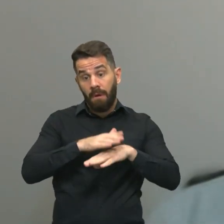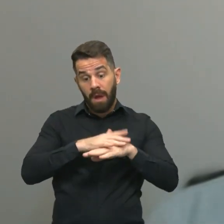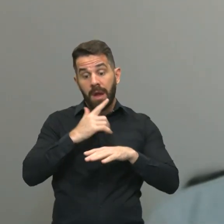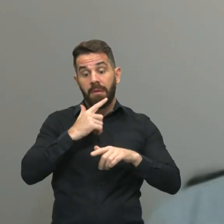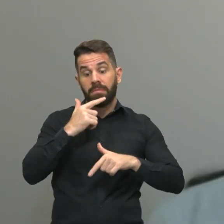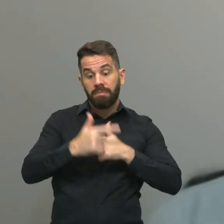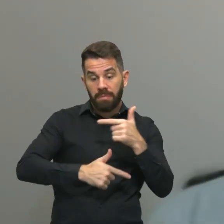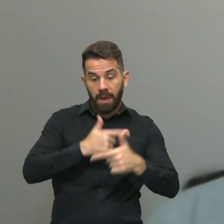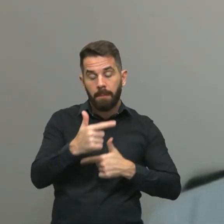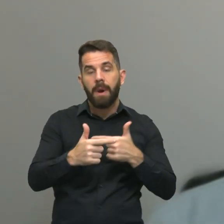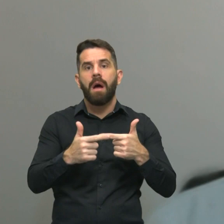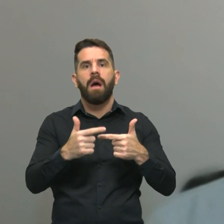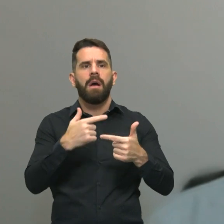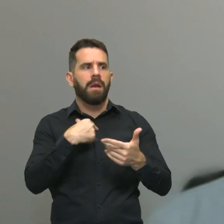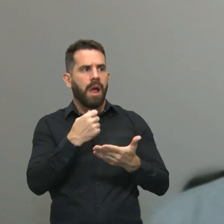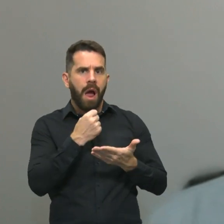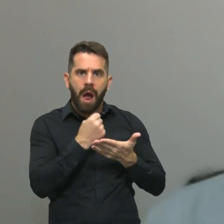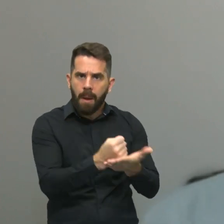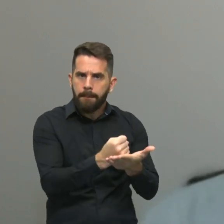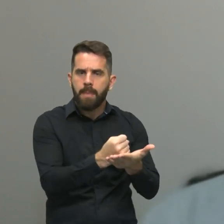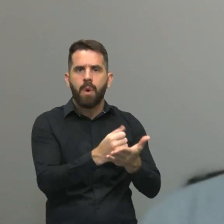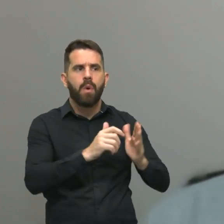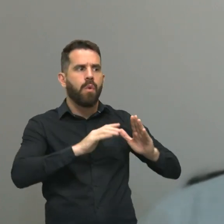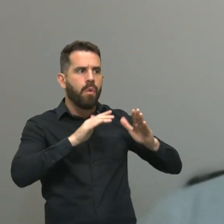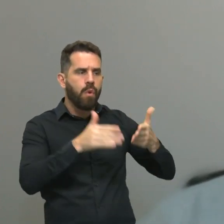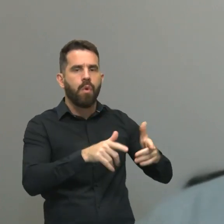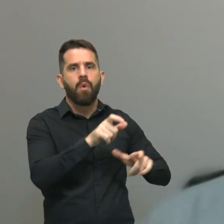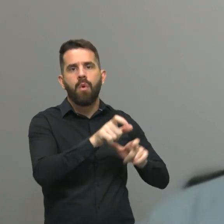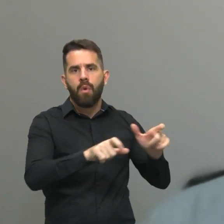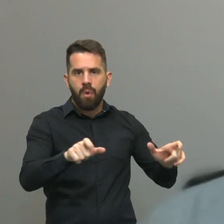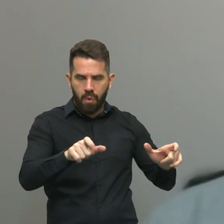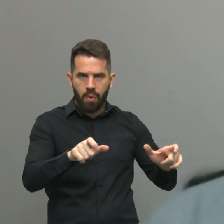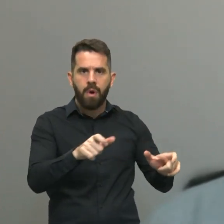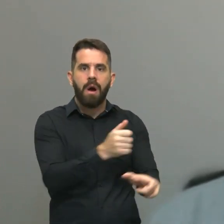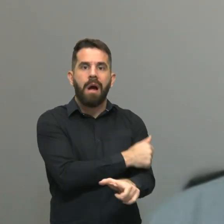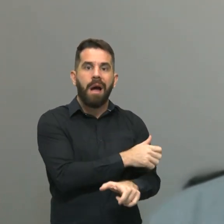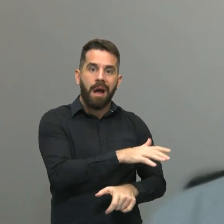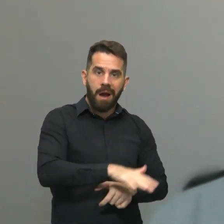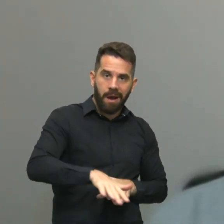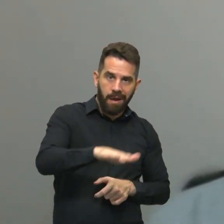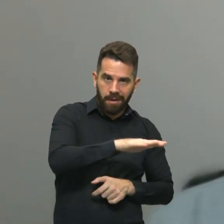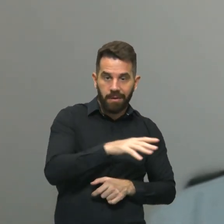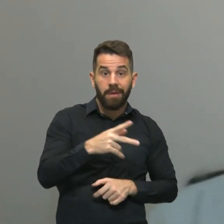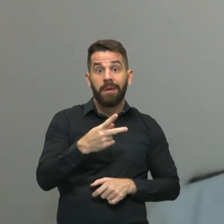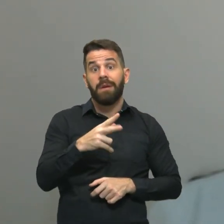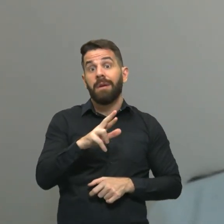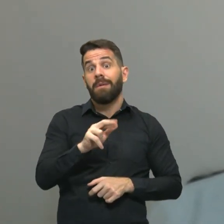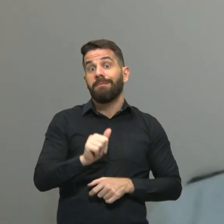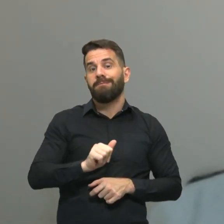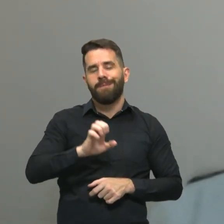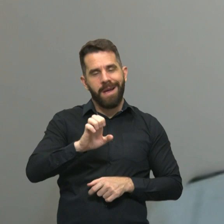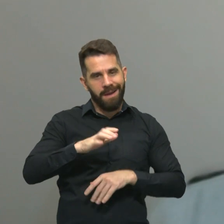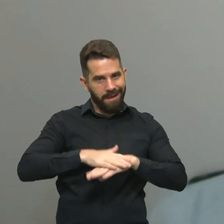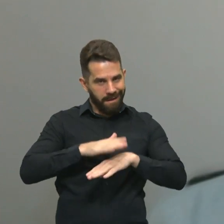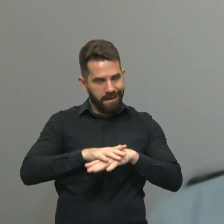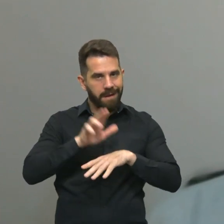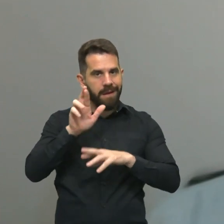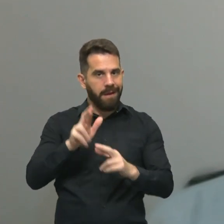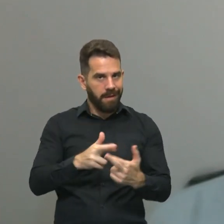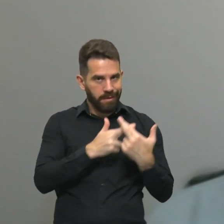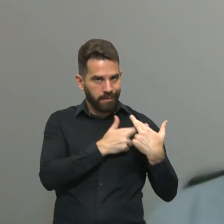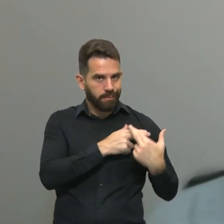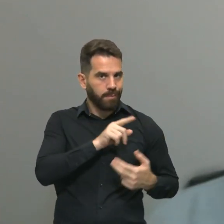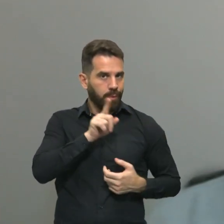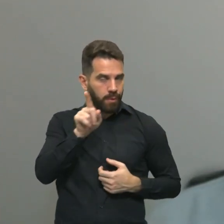com apoiamento dos estudantes, é a Pró-Reitoria de Assuntos Estudantis, onde nós temos